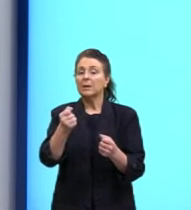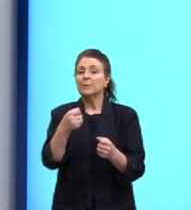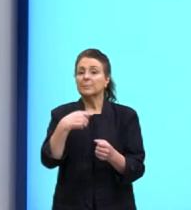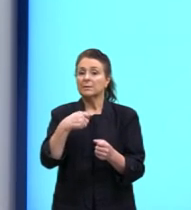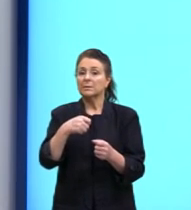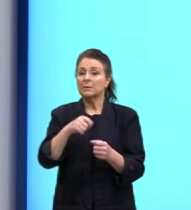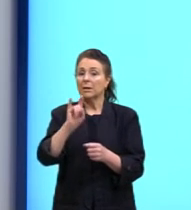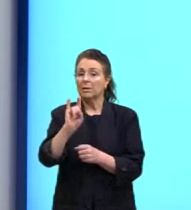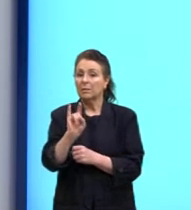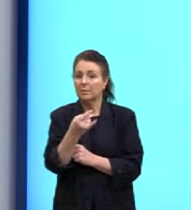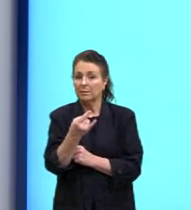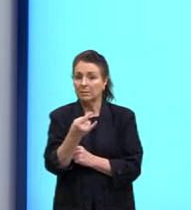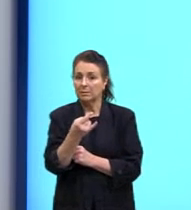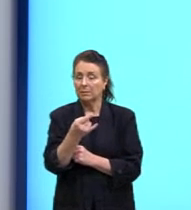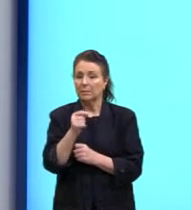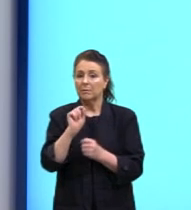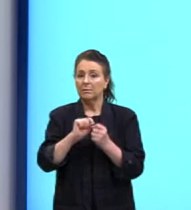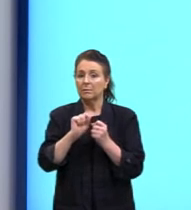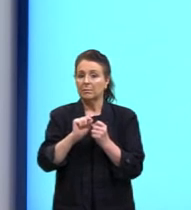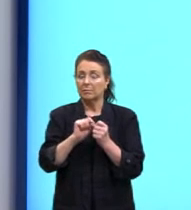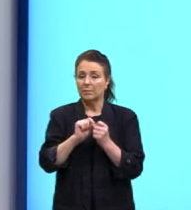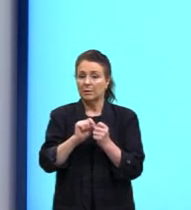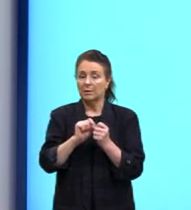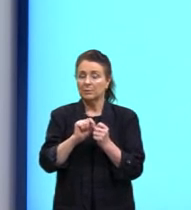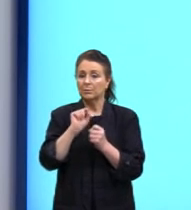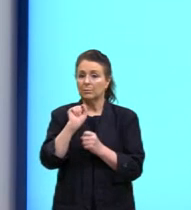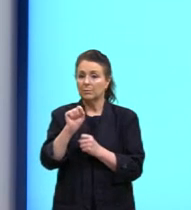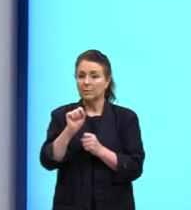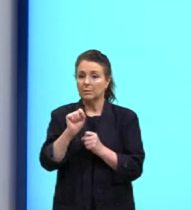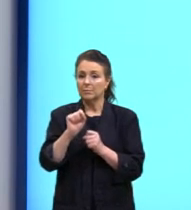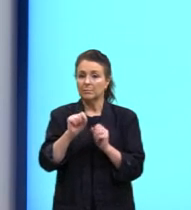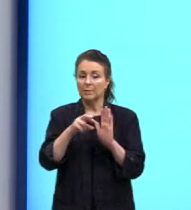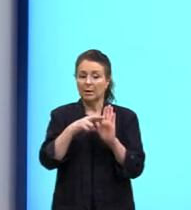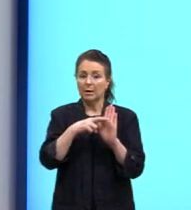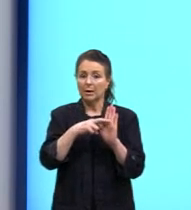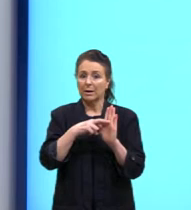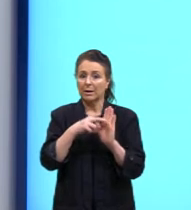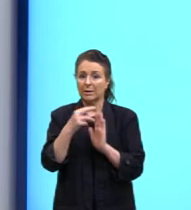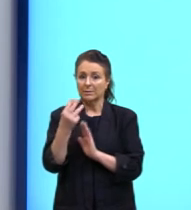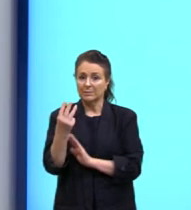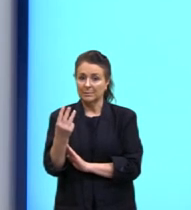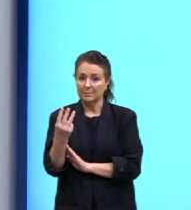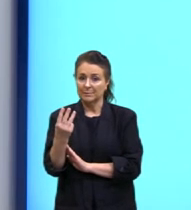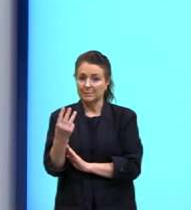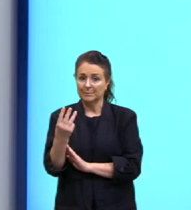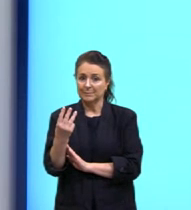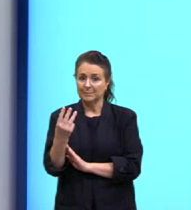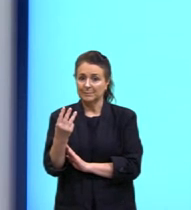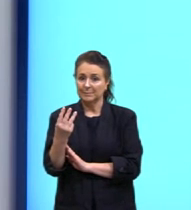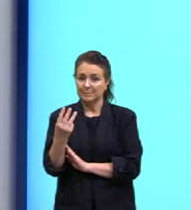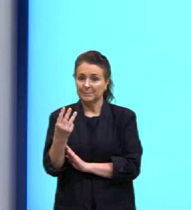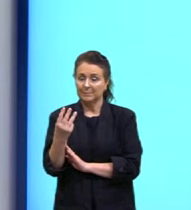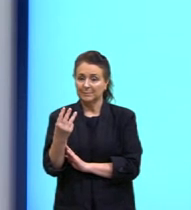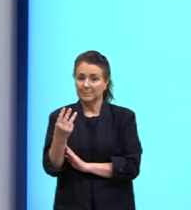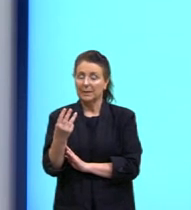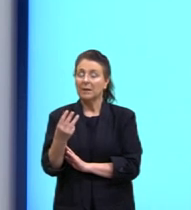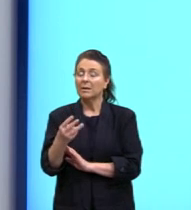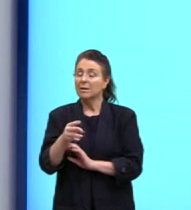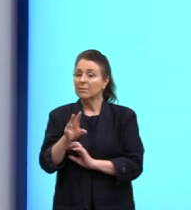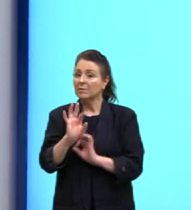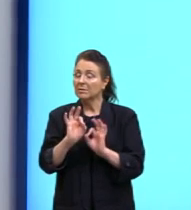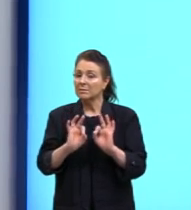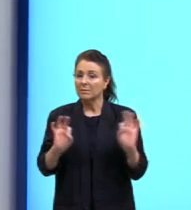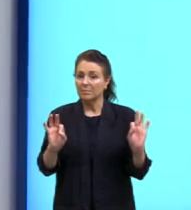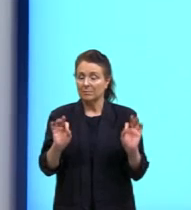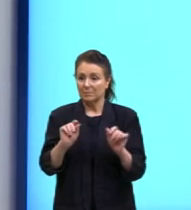informação nós podemos utilizar a famosa regra de três E aí fica bem simples